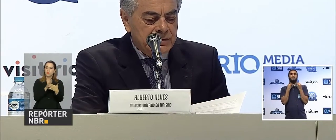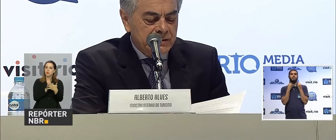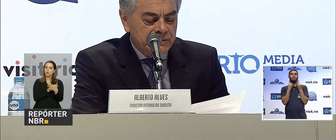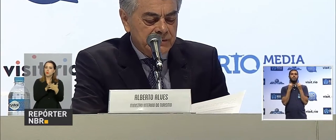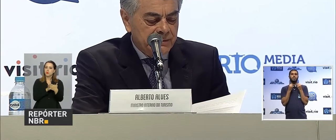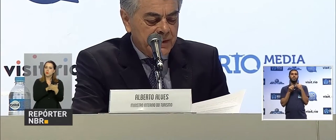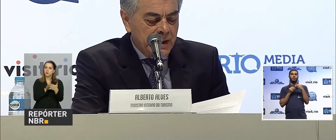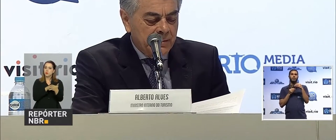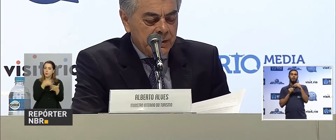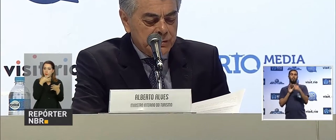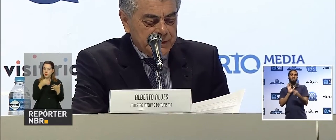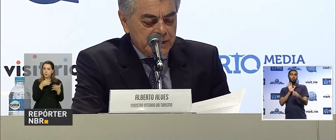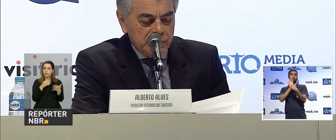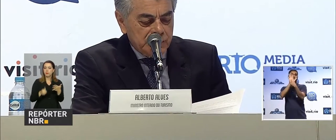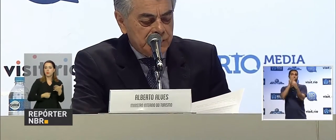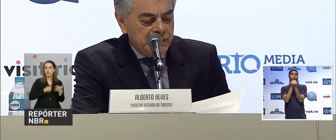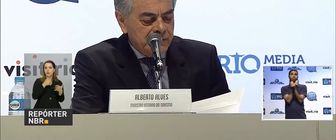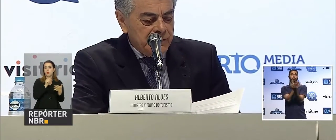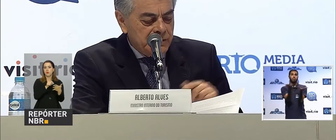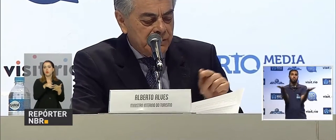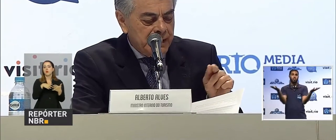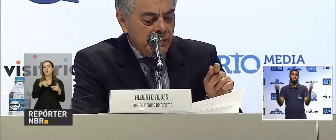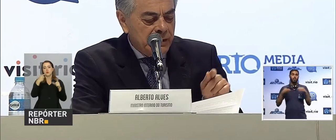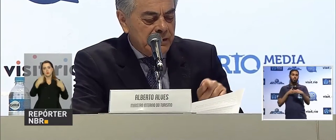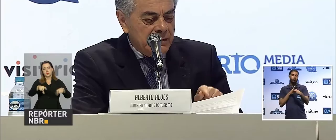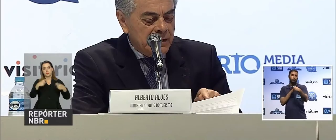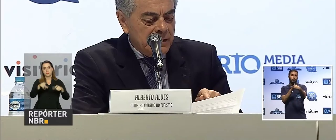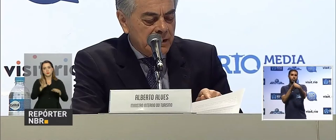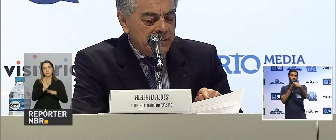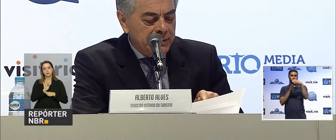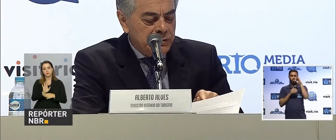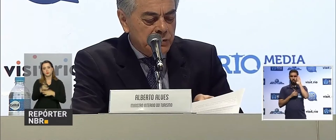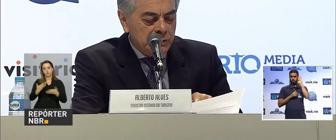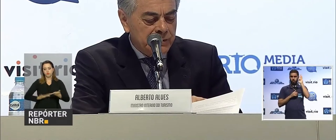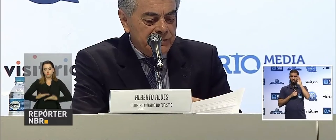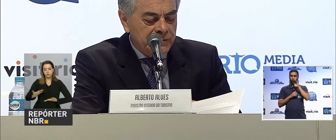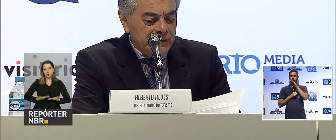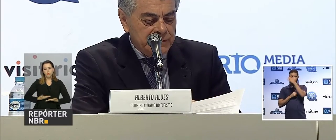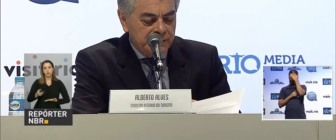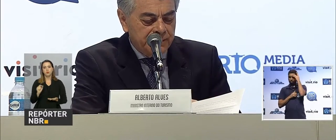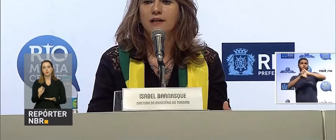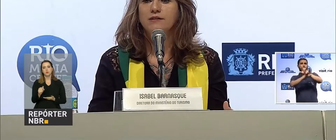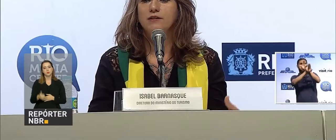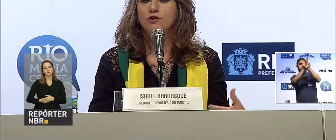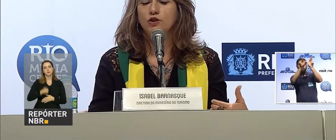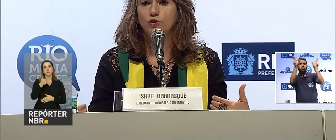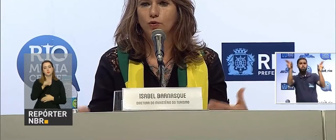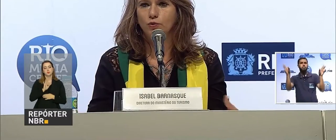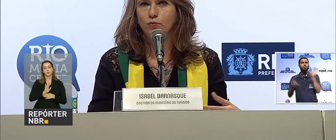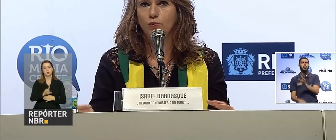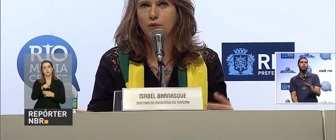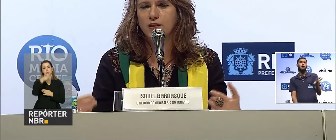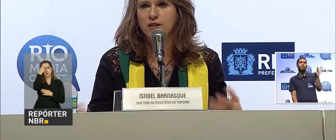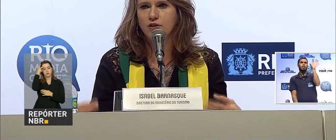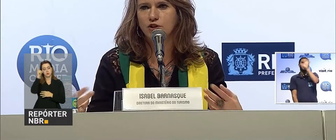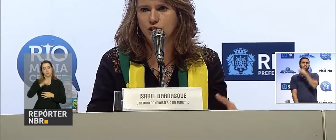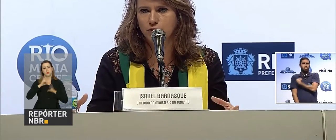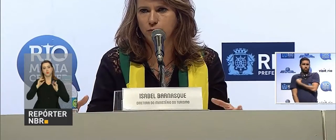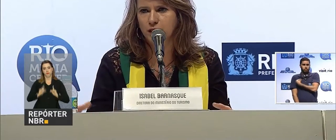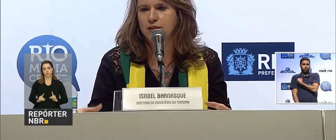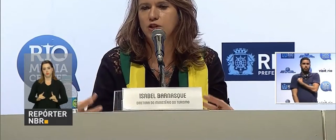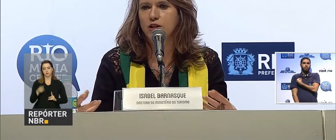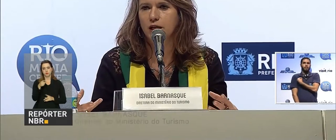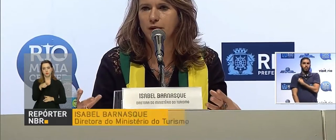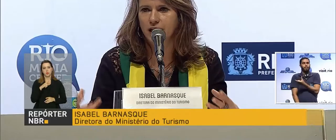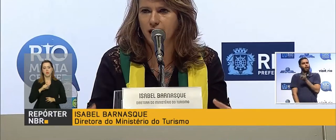e objetivas para os prestadores de serviço melhor atender a pessoa com deficiência. Existe todo um